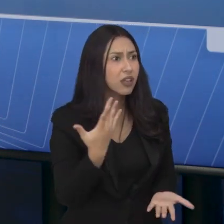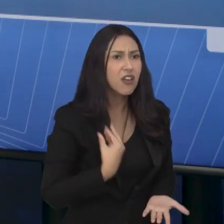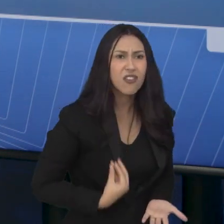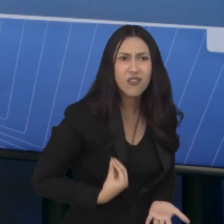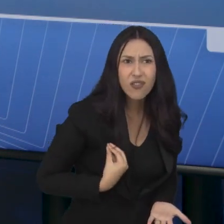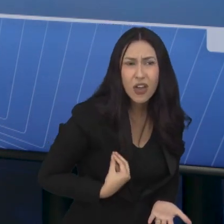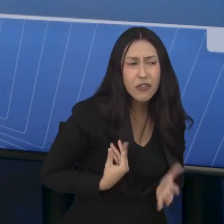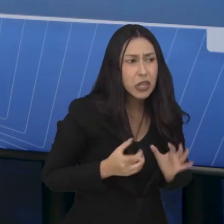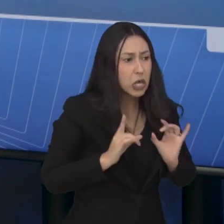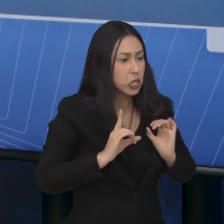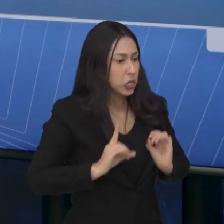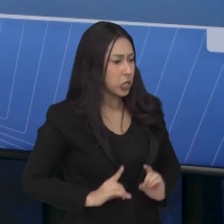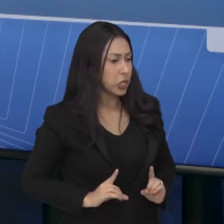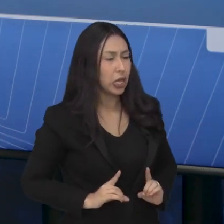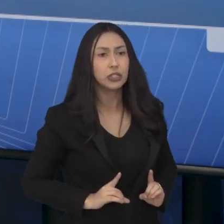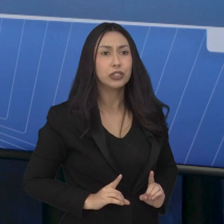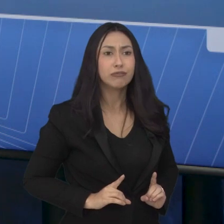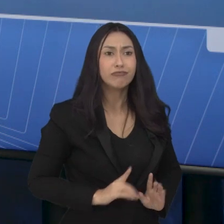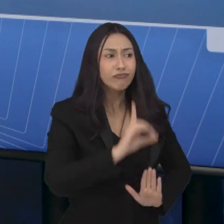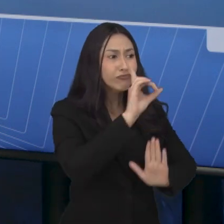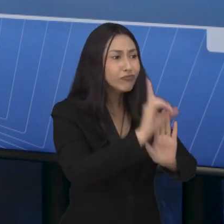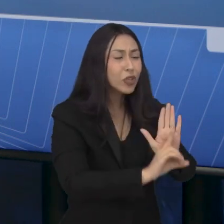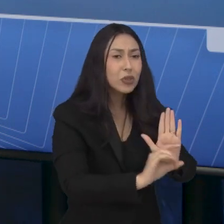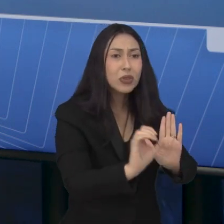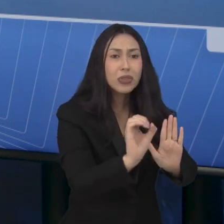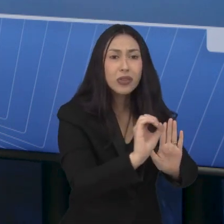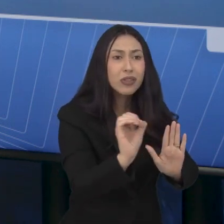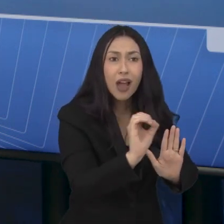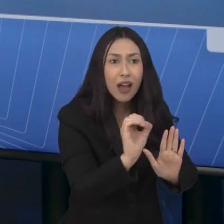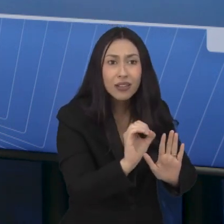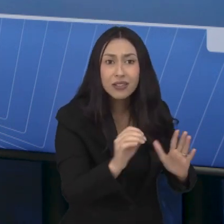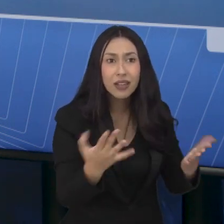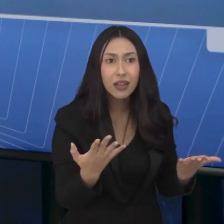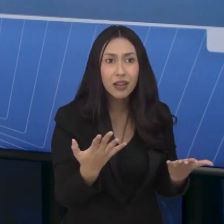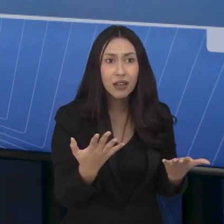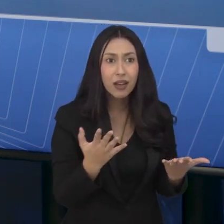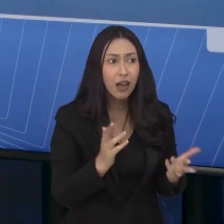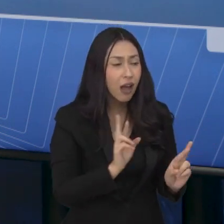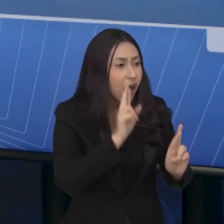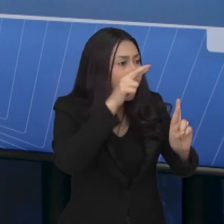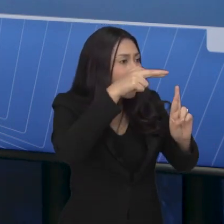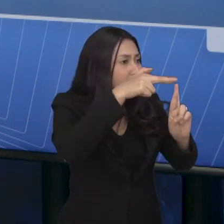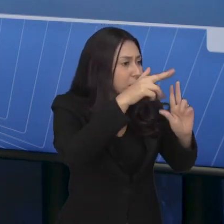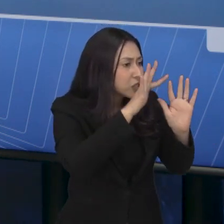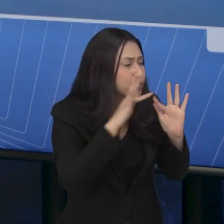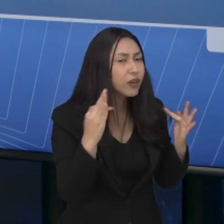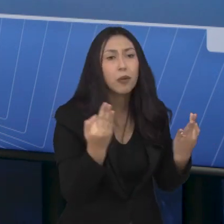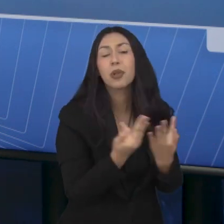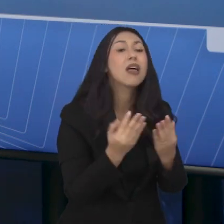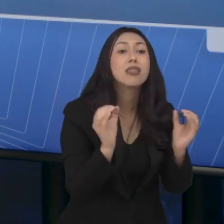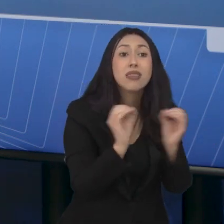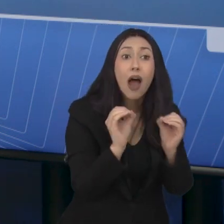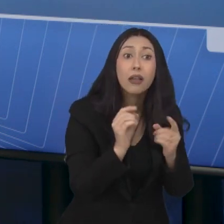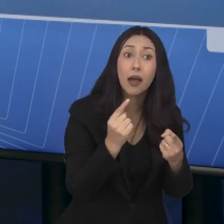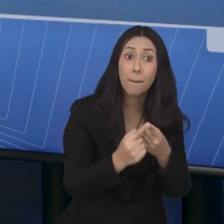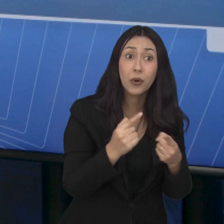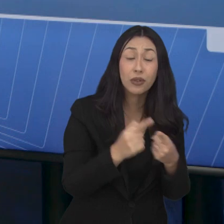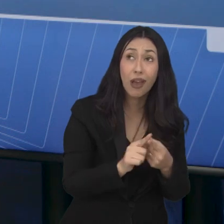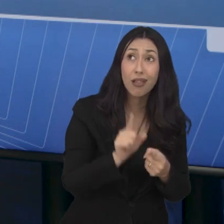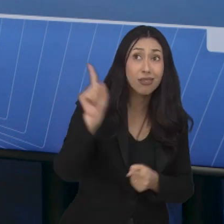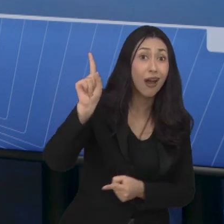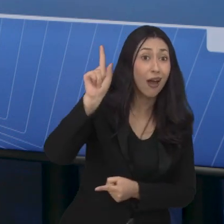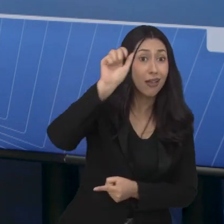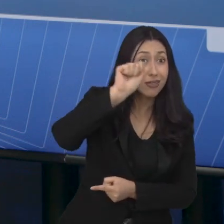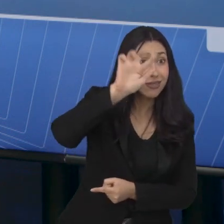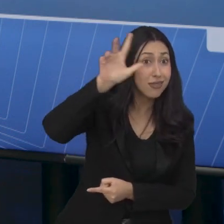vida, à dignidade, à existência, perderam as suas referências de família, né, que foram pessoas sequestradas e